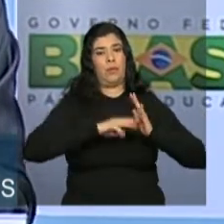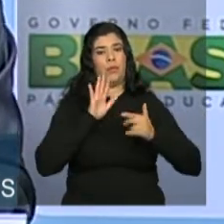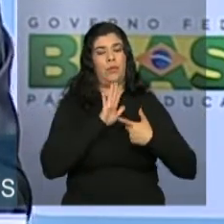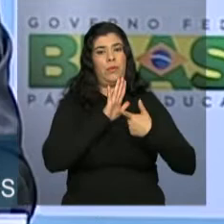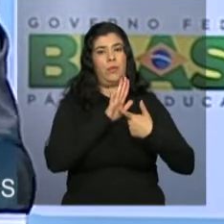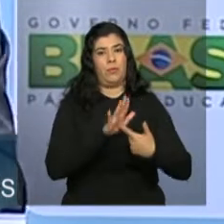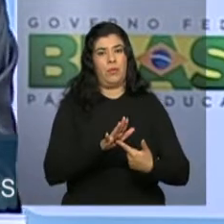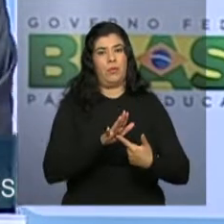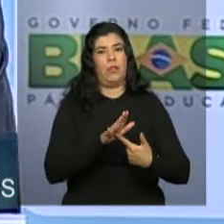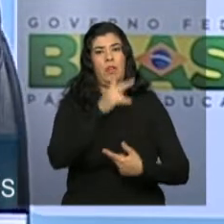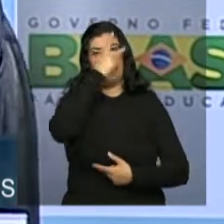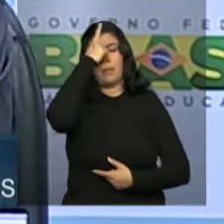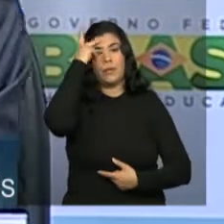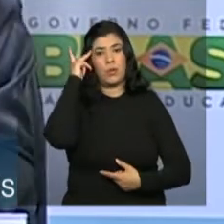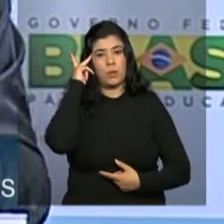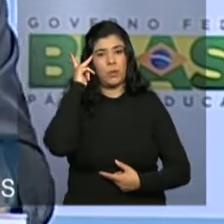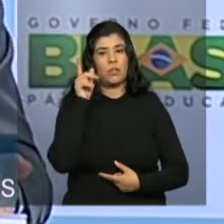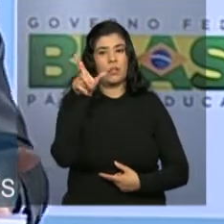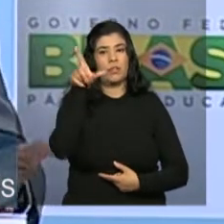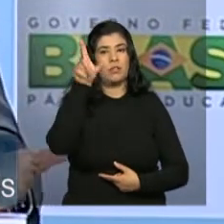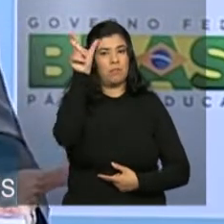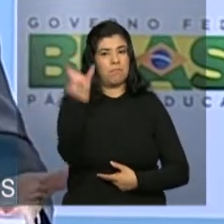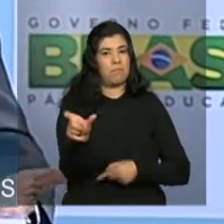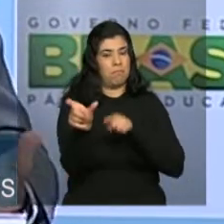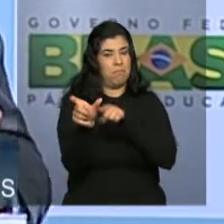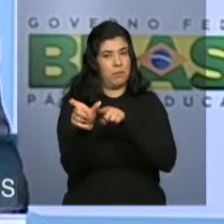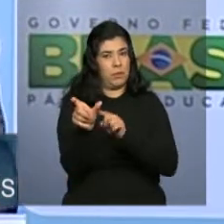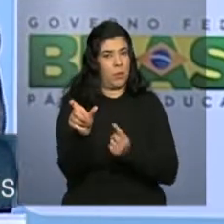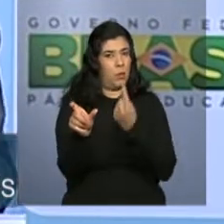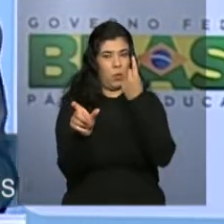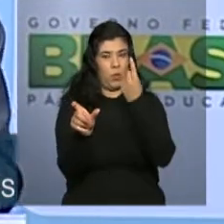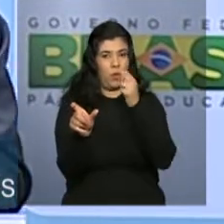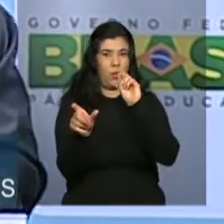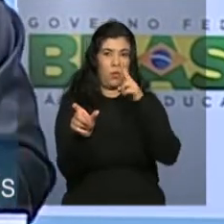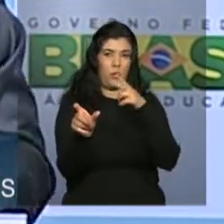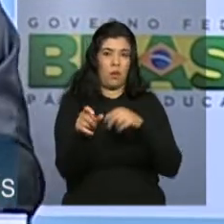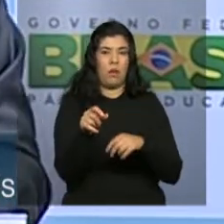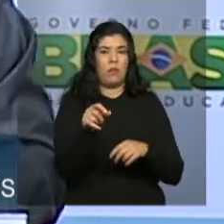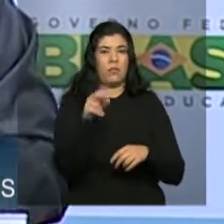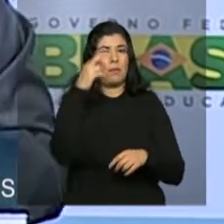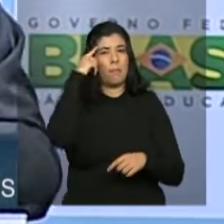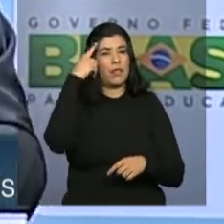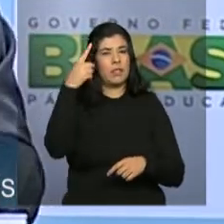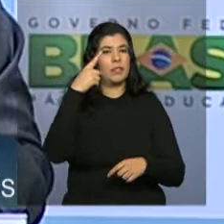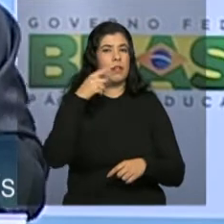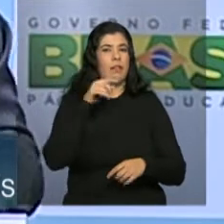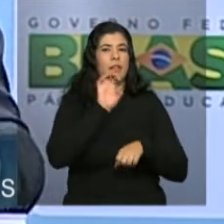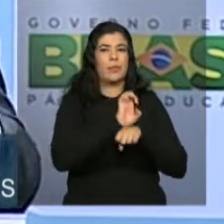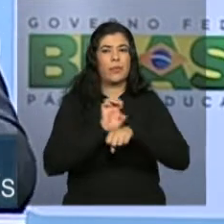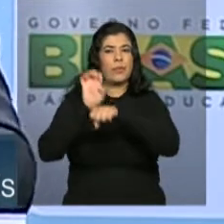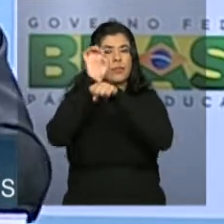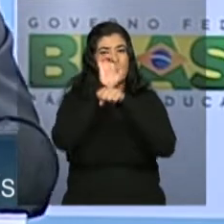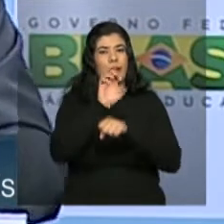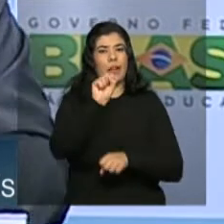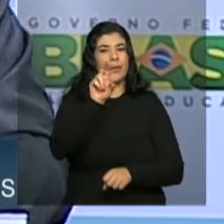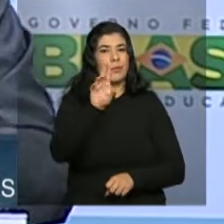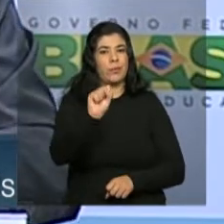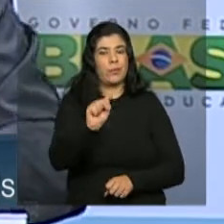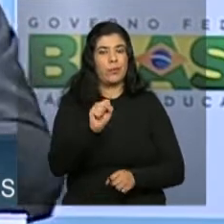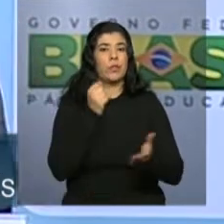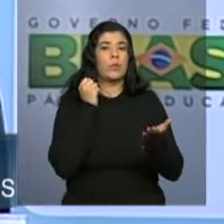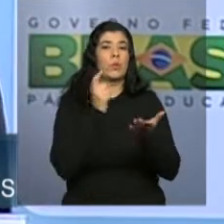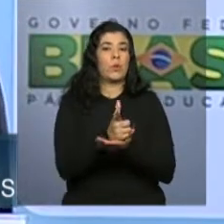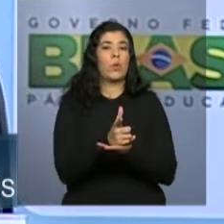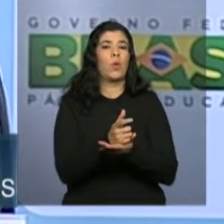a consumidora EA e consumidor tanto consumidor individual como consumidor pensando o estado Sistema Único de Saúde né Quem